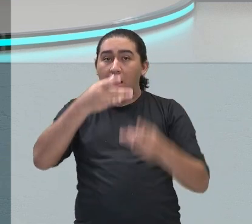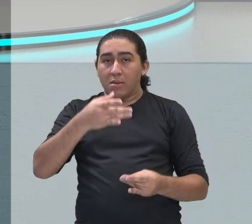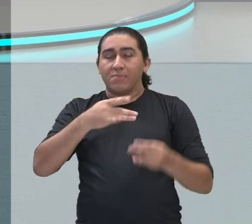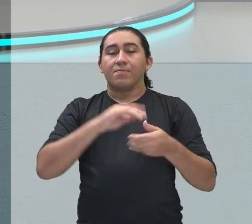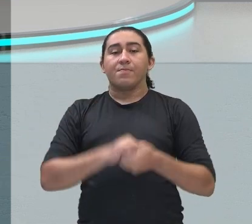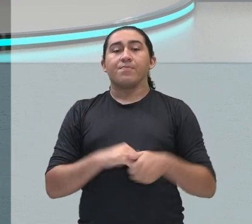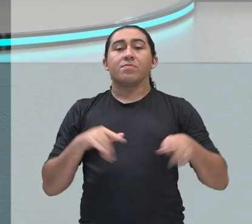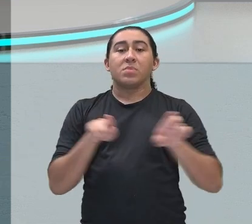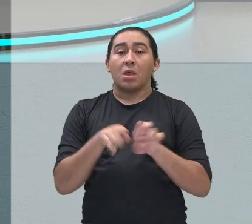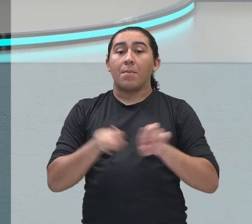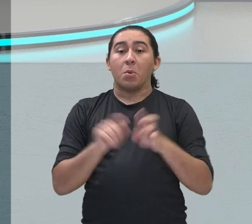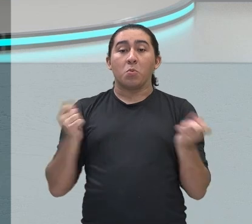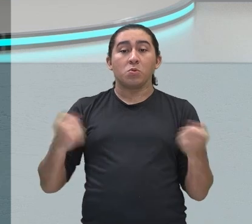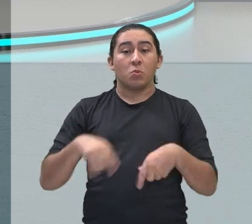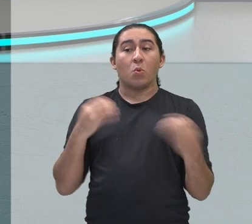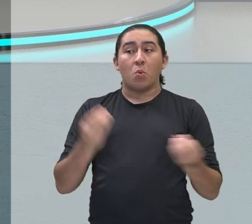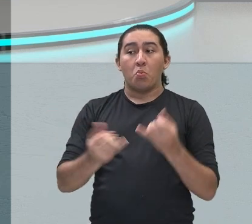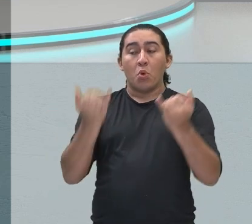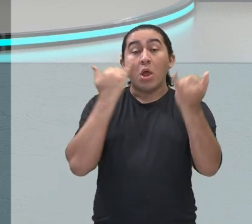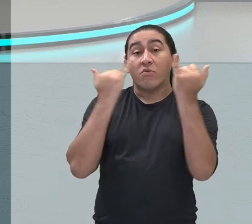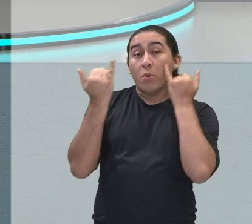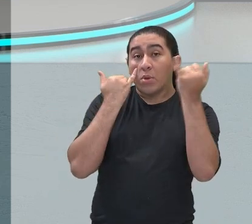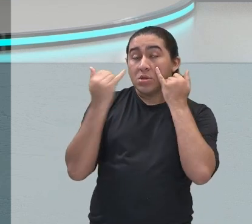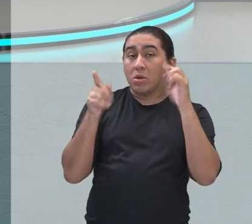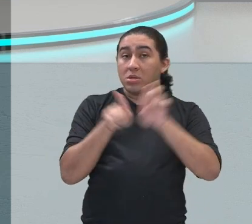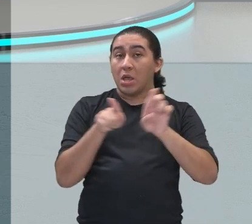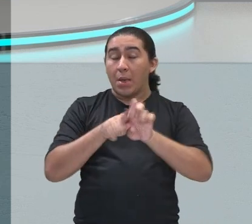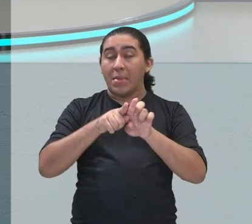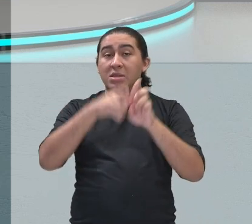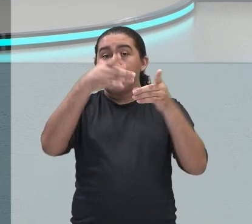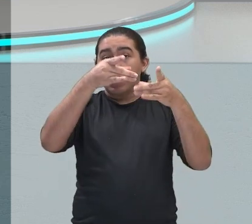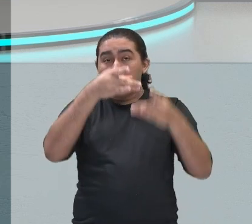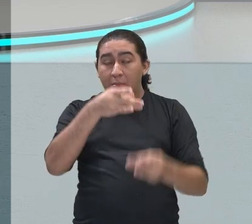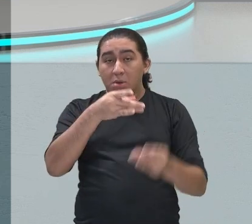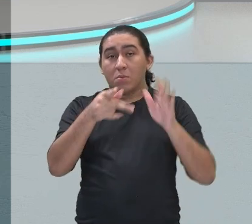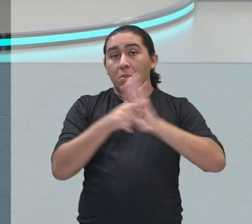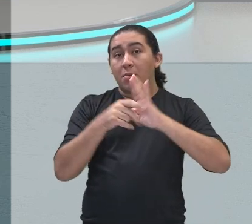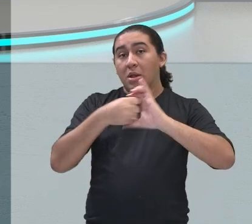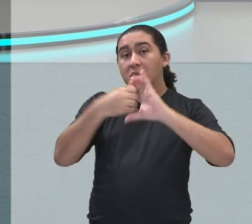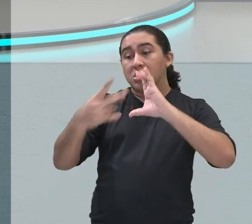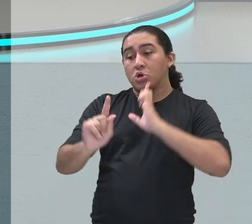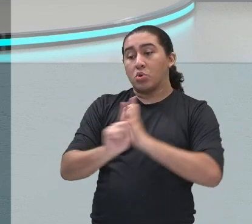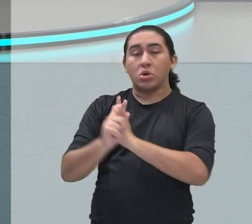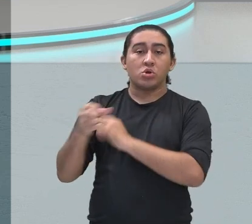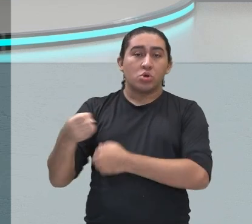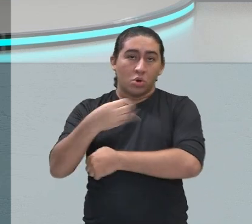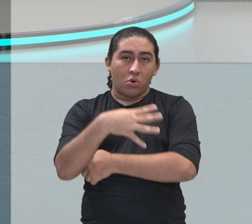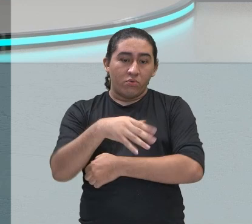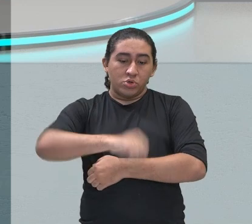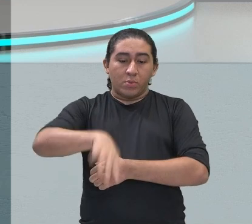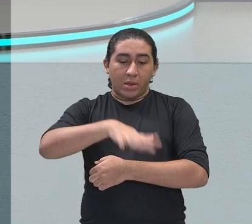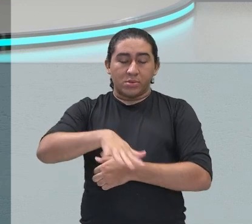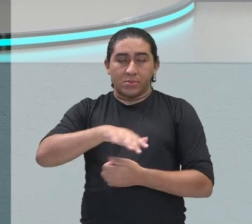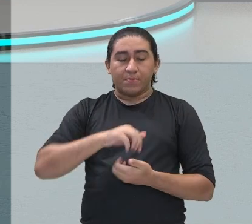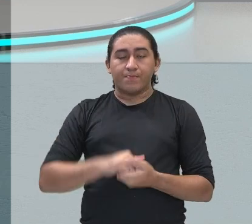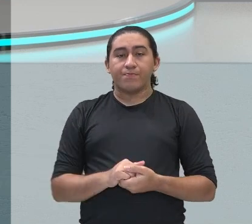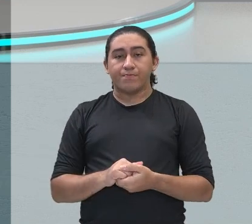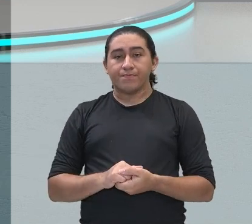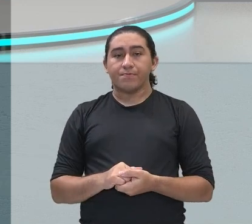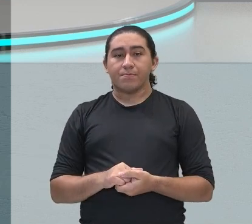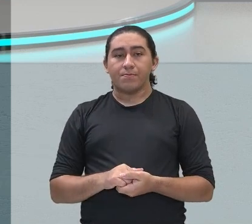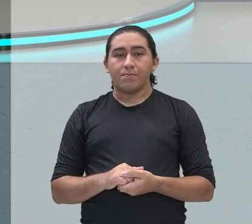bem como as informações e impressões sobre a descoberta das novas terras. Então, o que